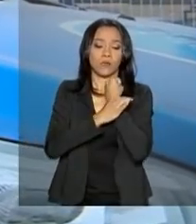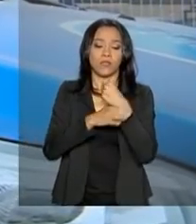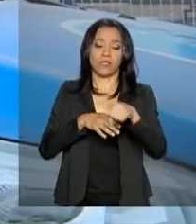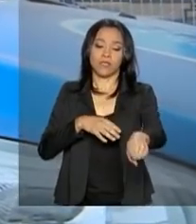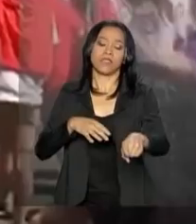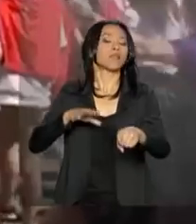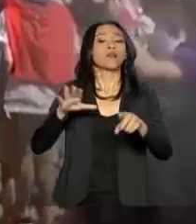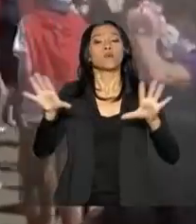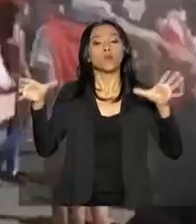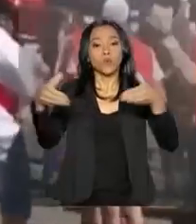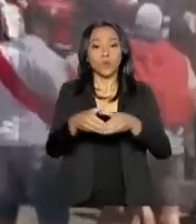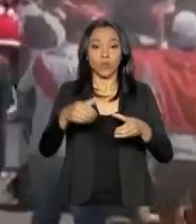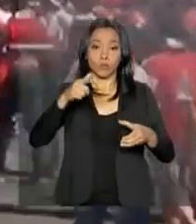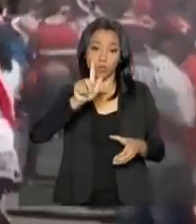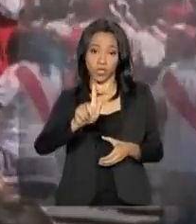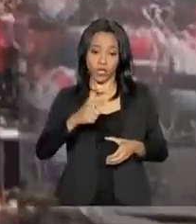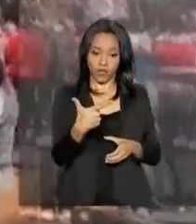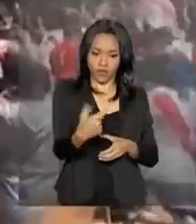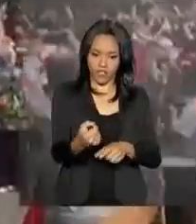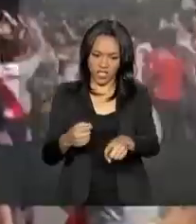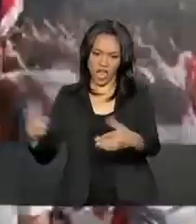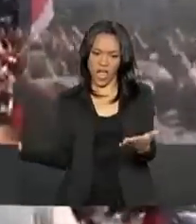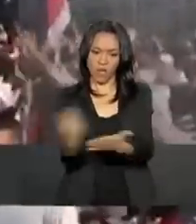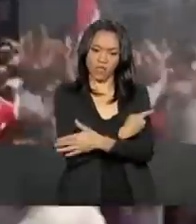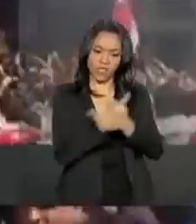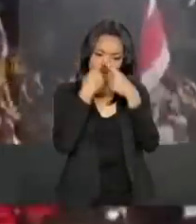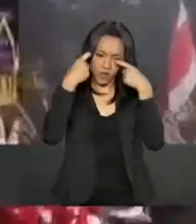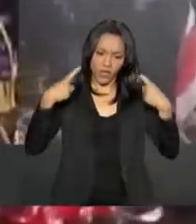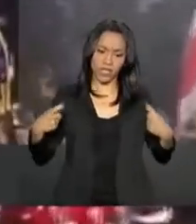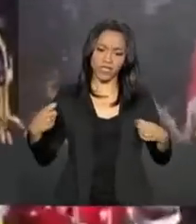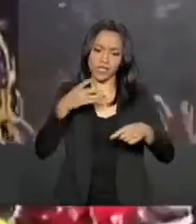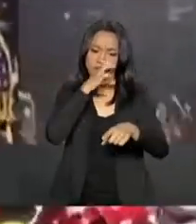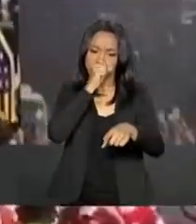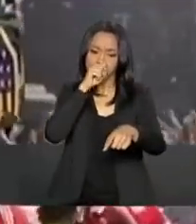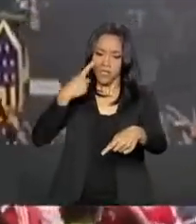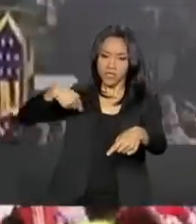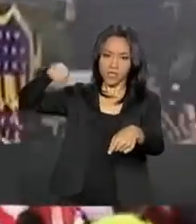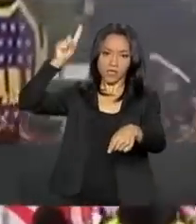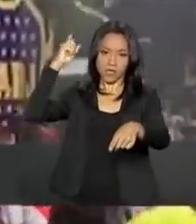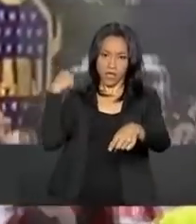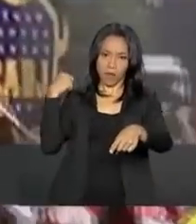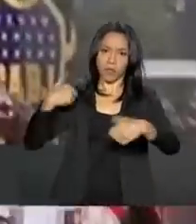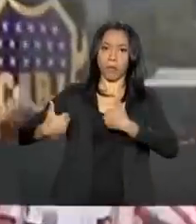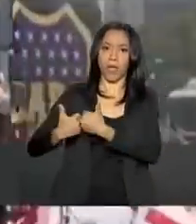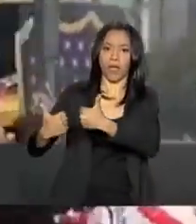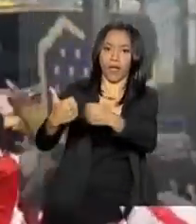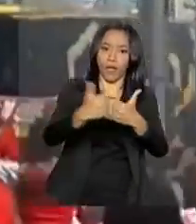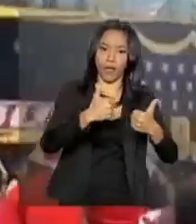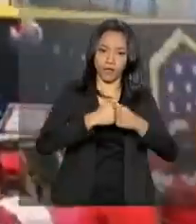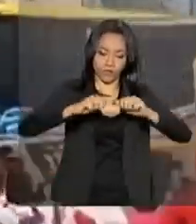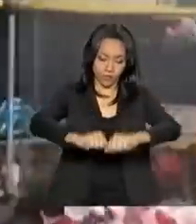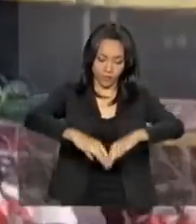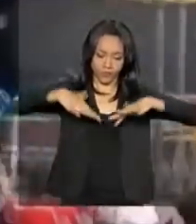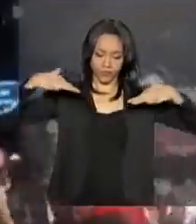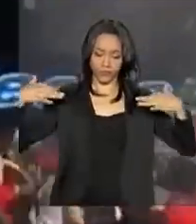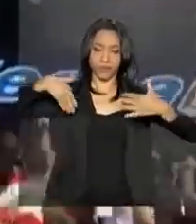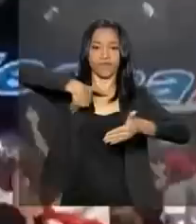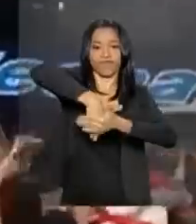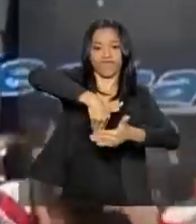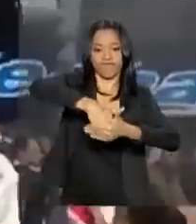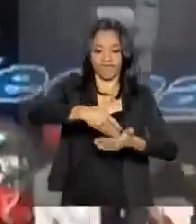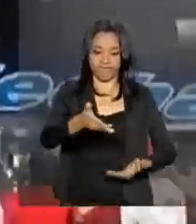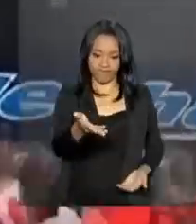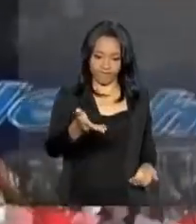G20 após os atos de violência do último sábado na região do entorno do estádio monumental de